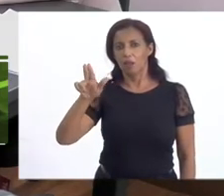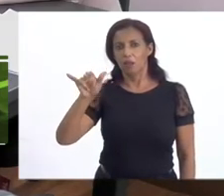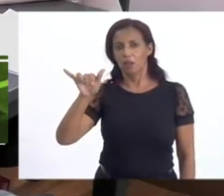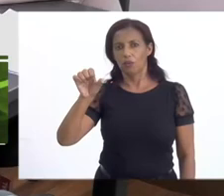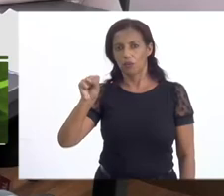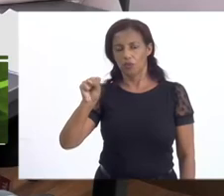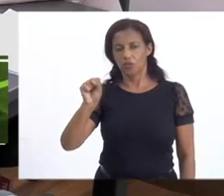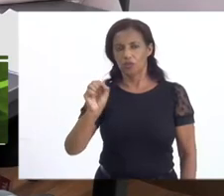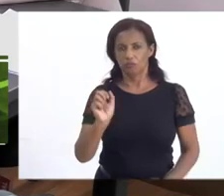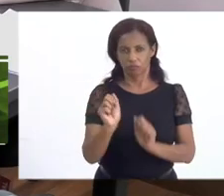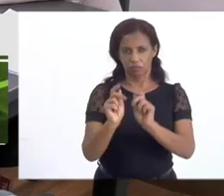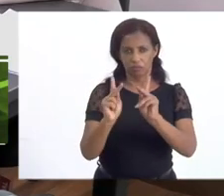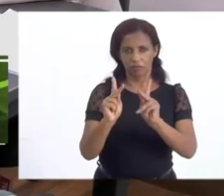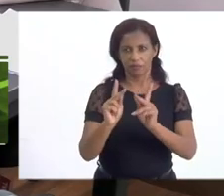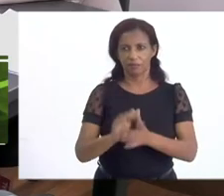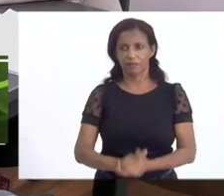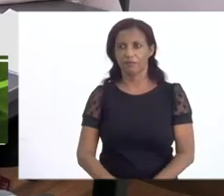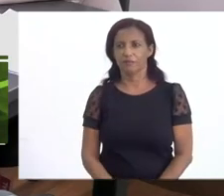Está habilitado, foi?